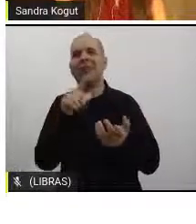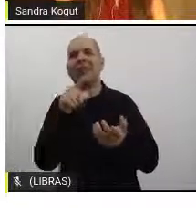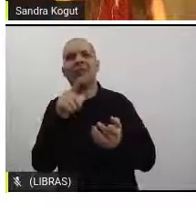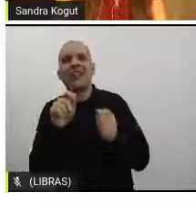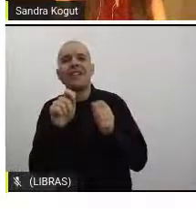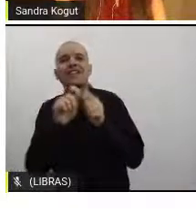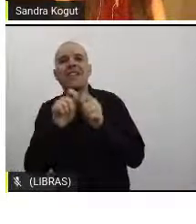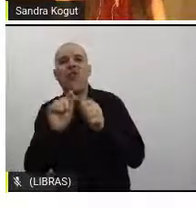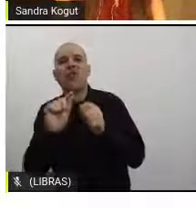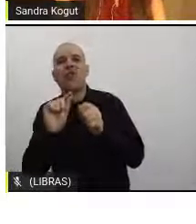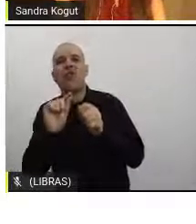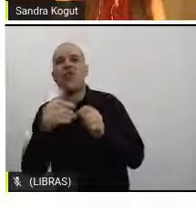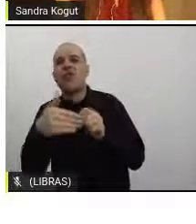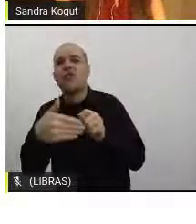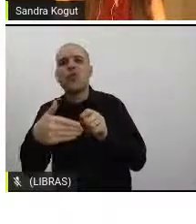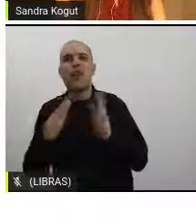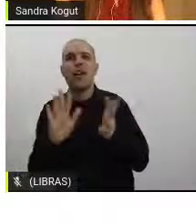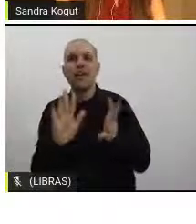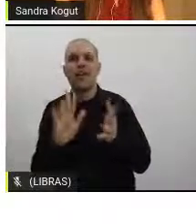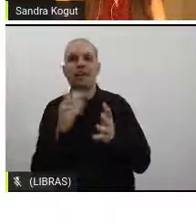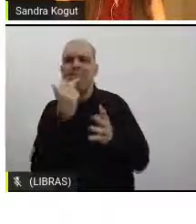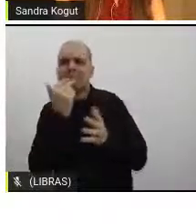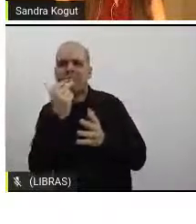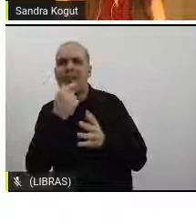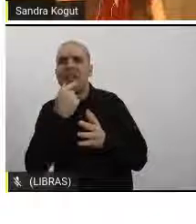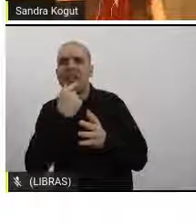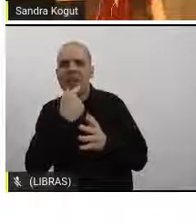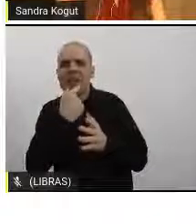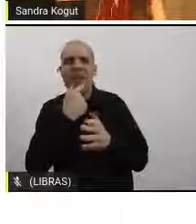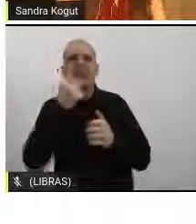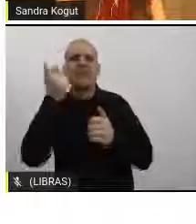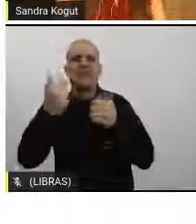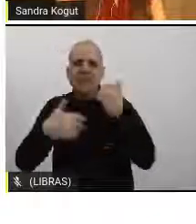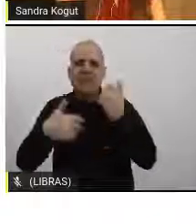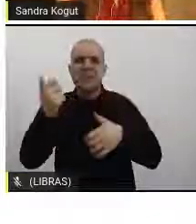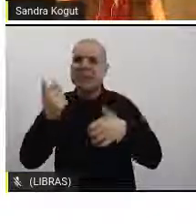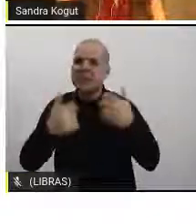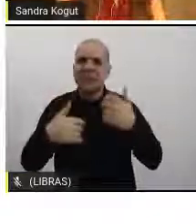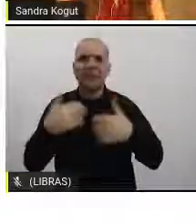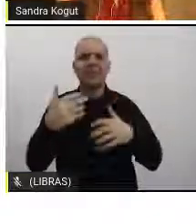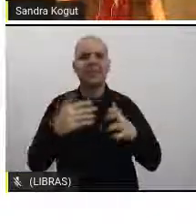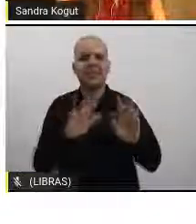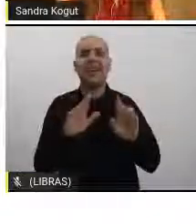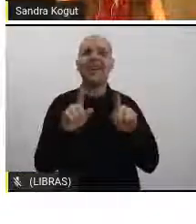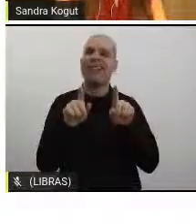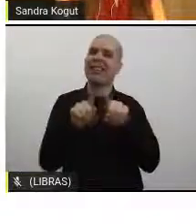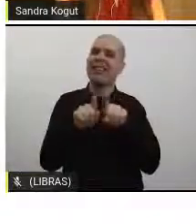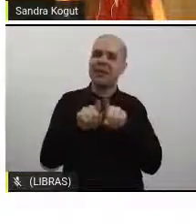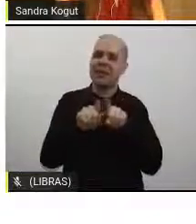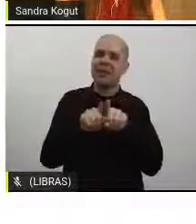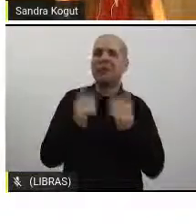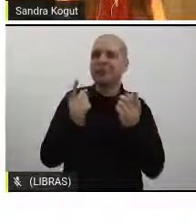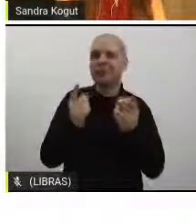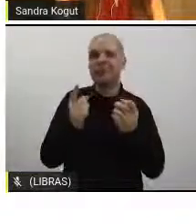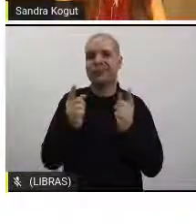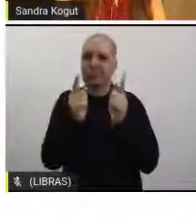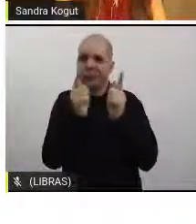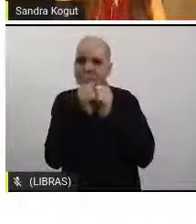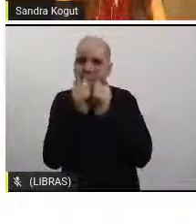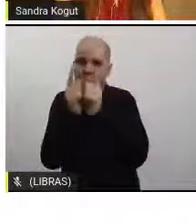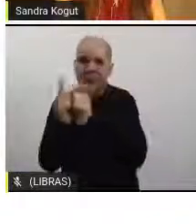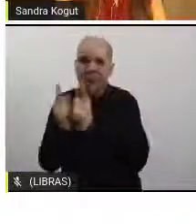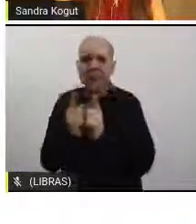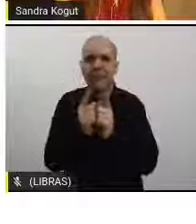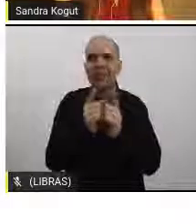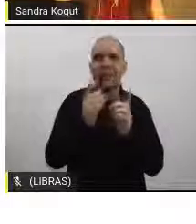você vai fazer mais tarde e tal. E depois tem alguns trechos, né,